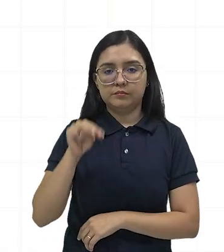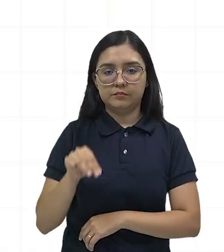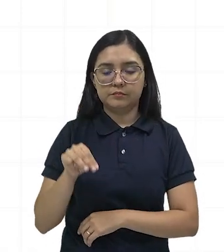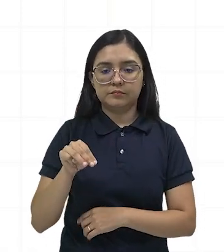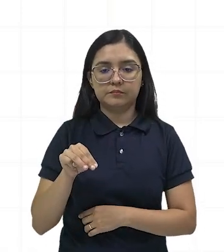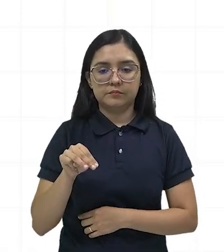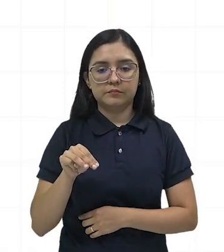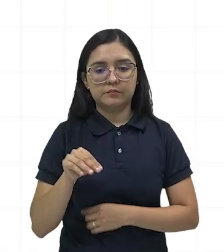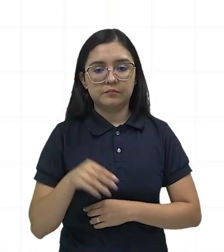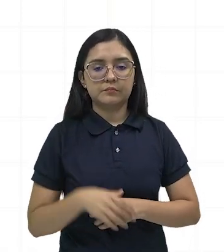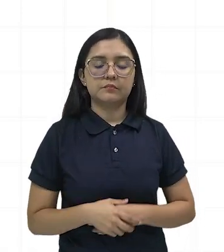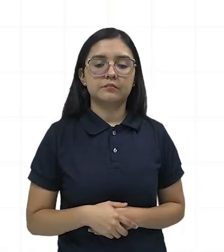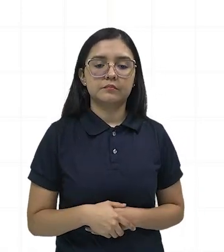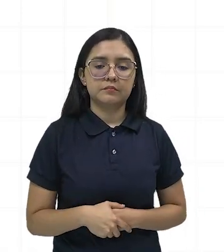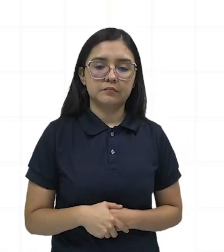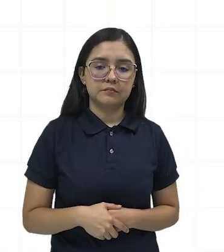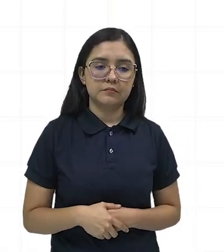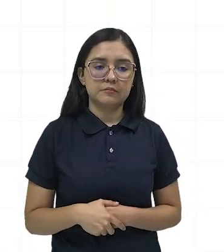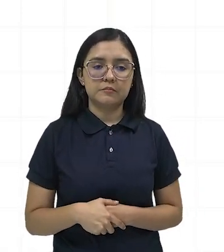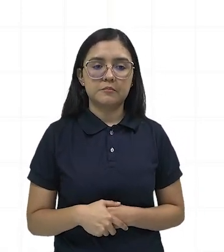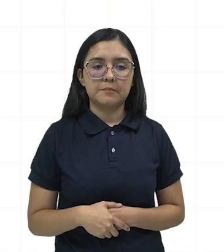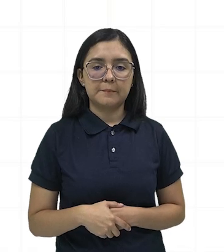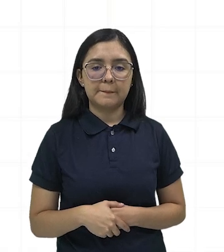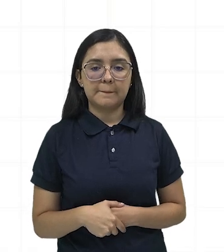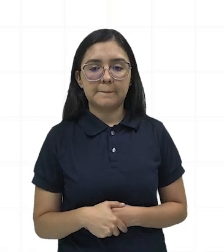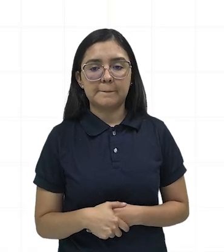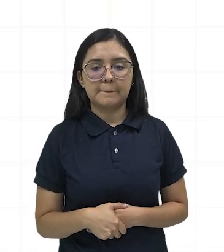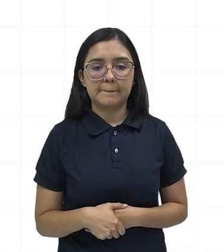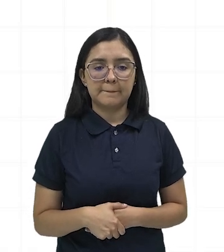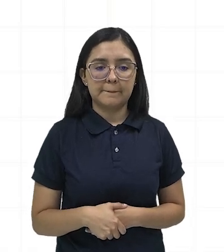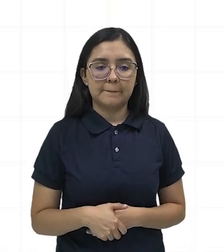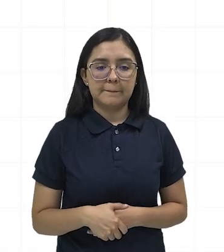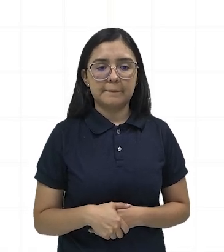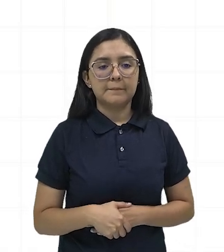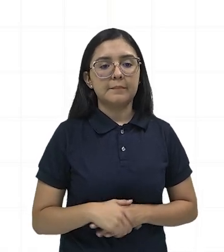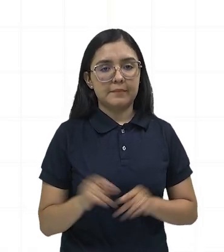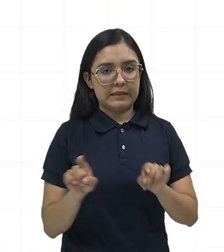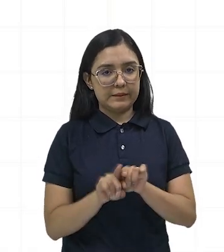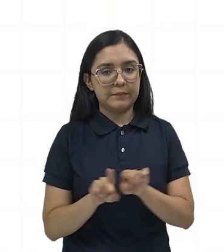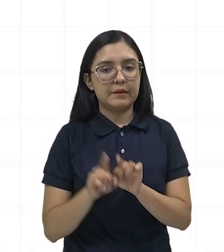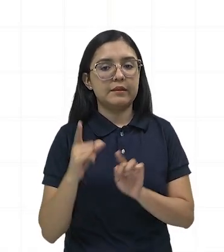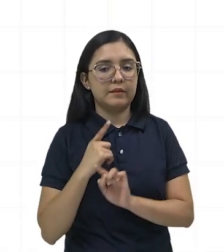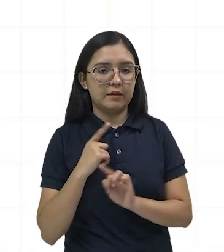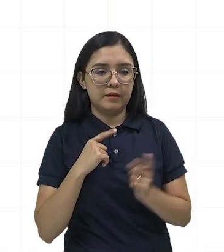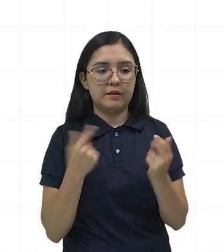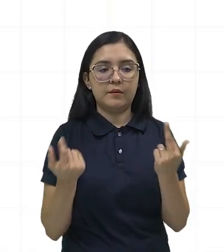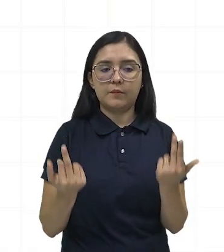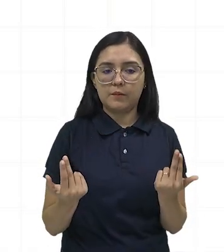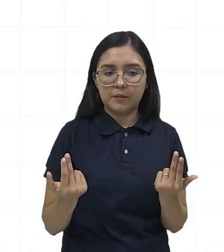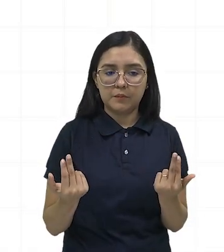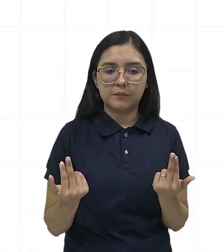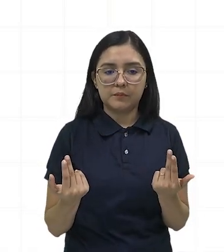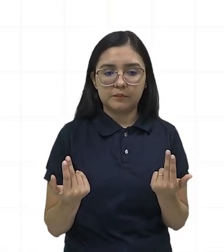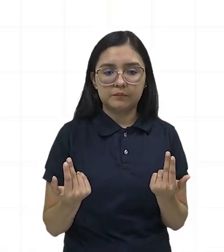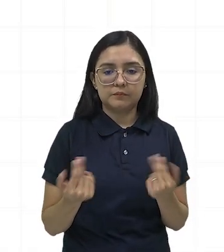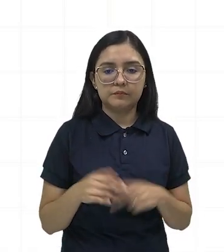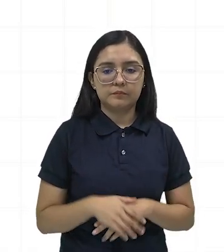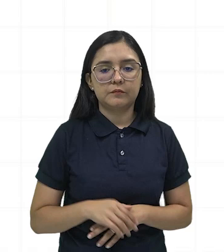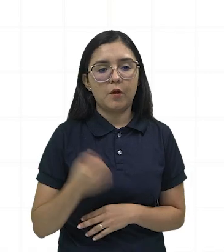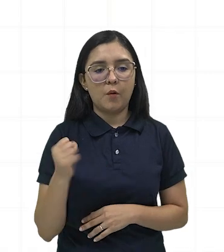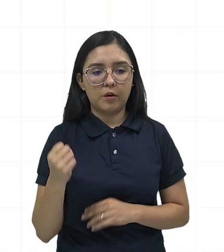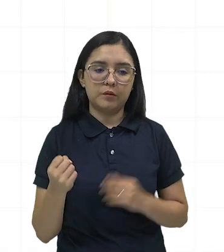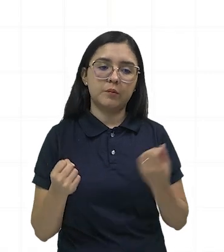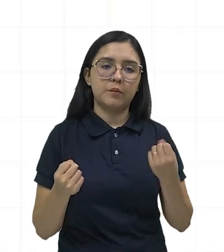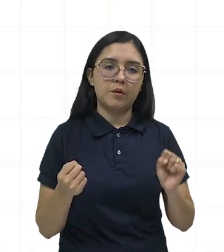outro lado, finalizando esse aqui, de 8 decímetros. E aqui também temos um de 8